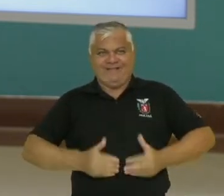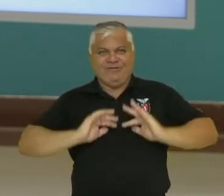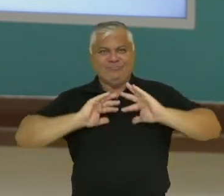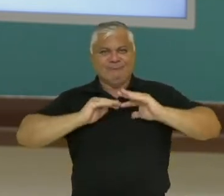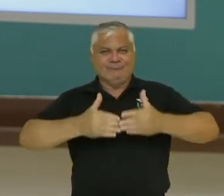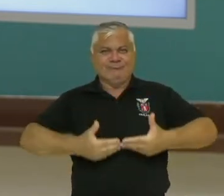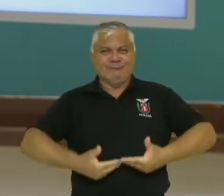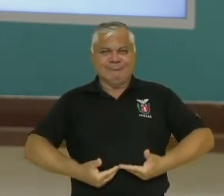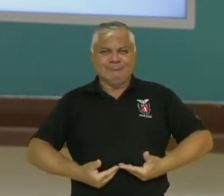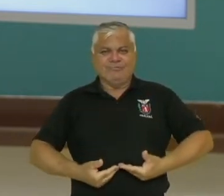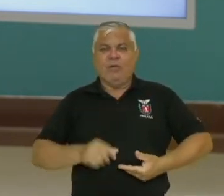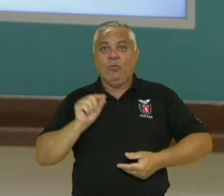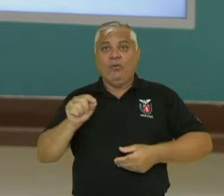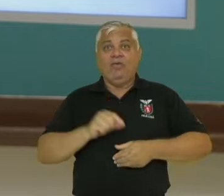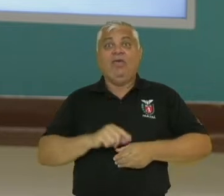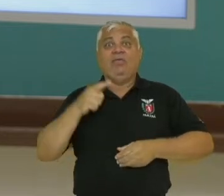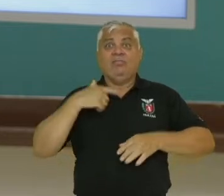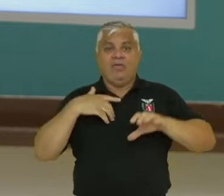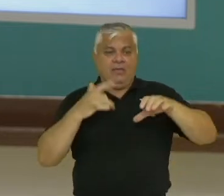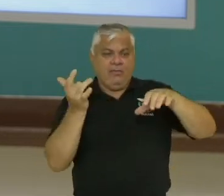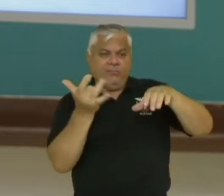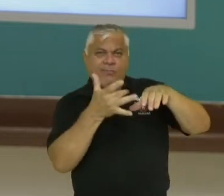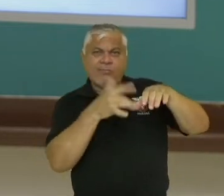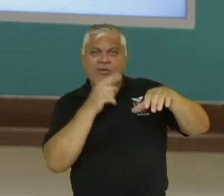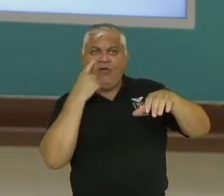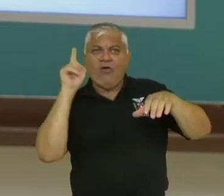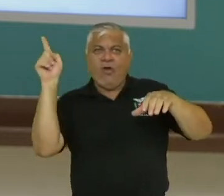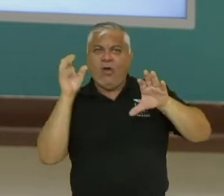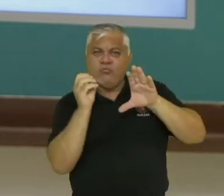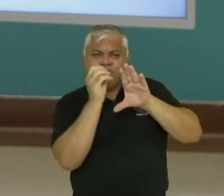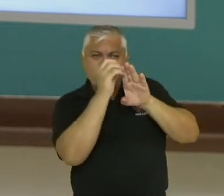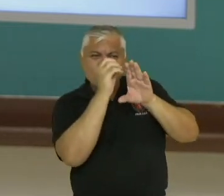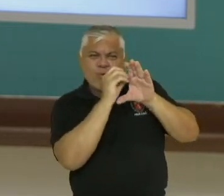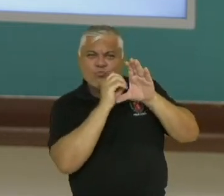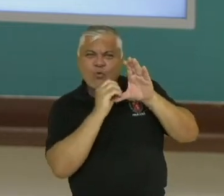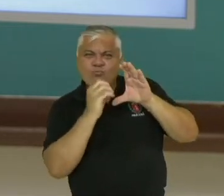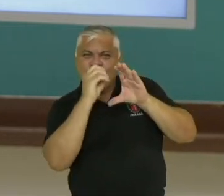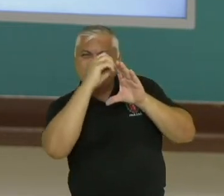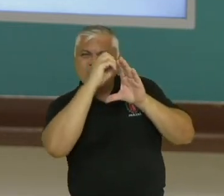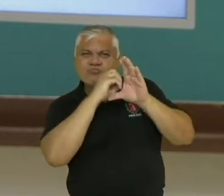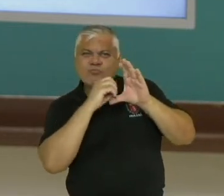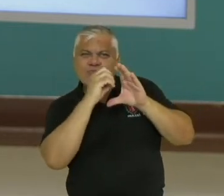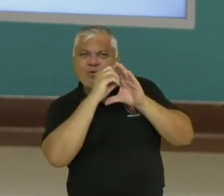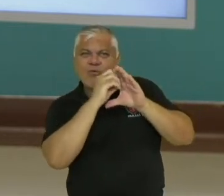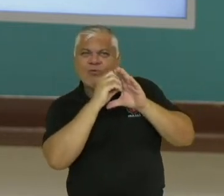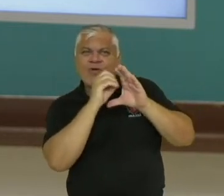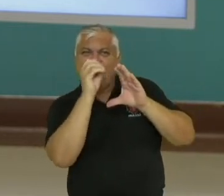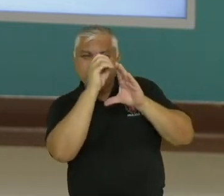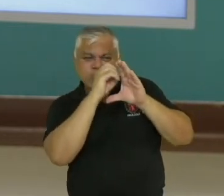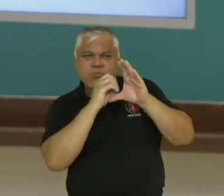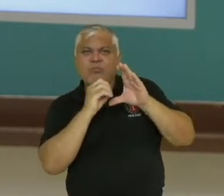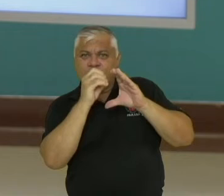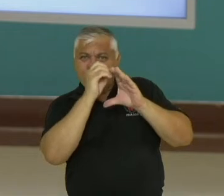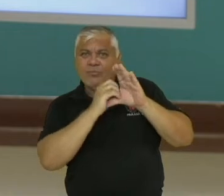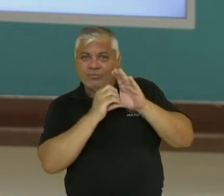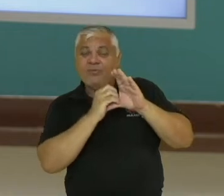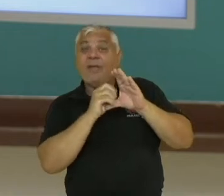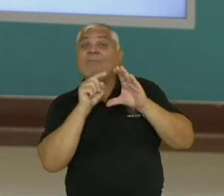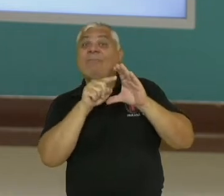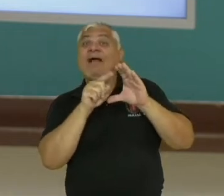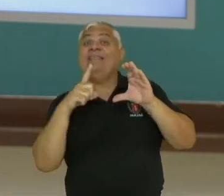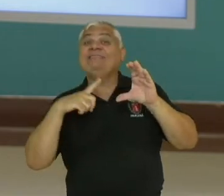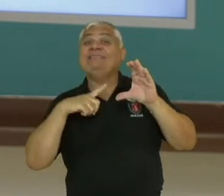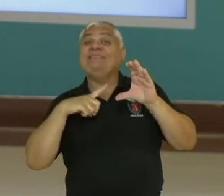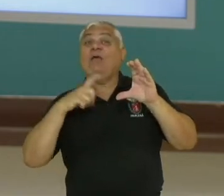da barriga, onde a gente tem uma grande quantidade de adipócitos. Essa célula tem um núcleo, tem suas estruturas, mas tem